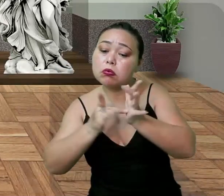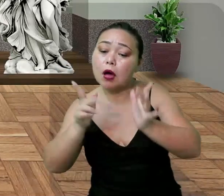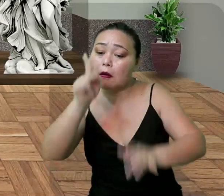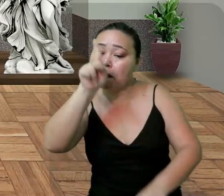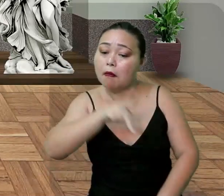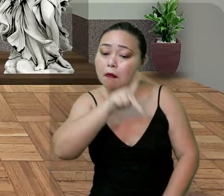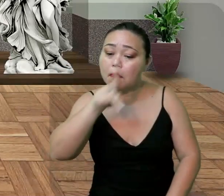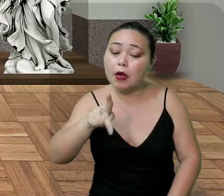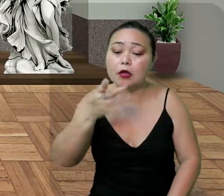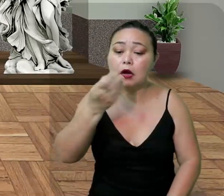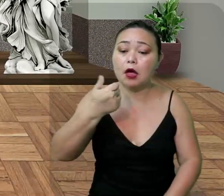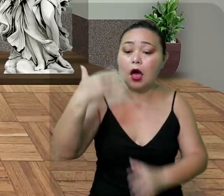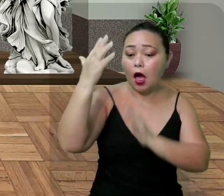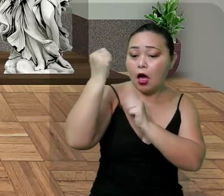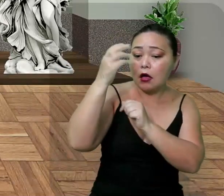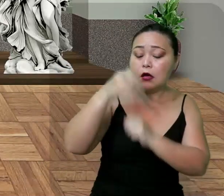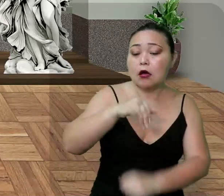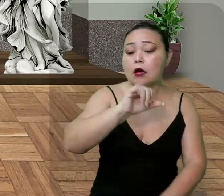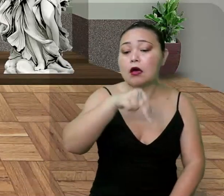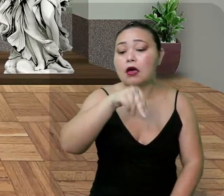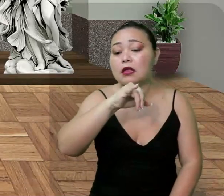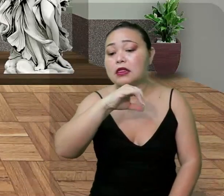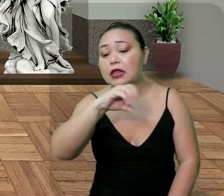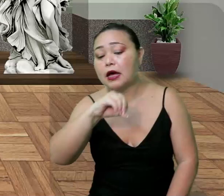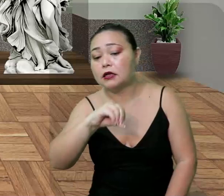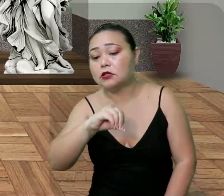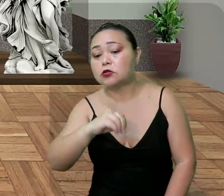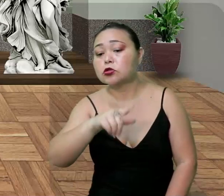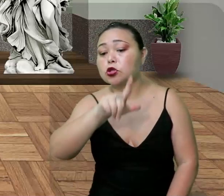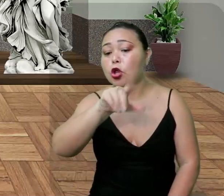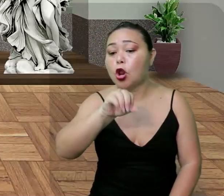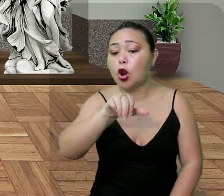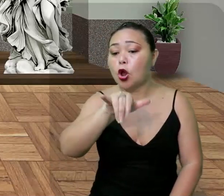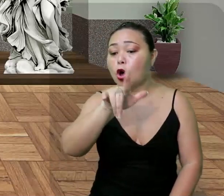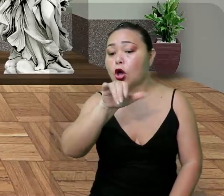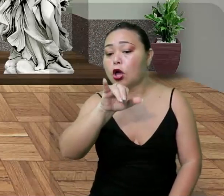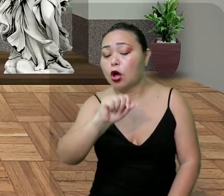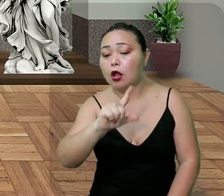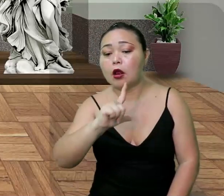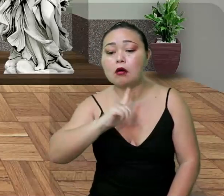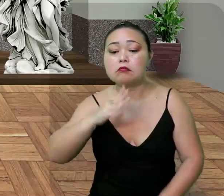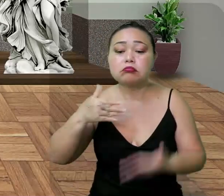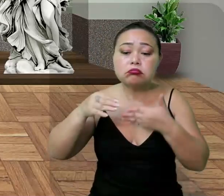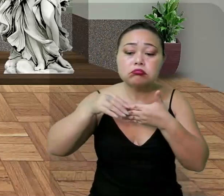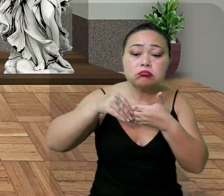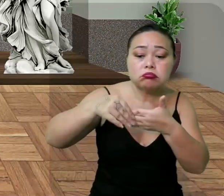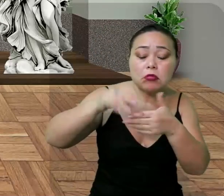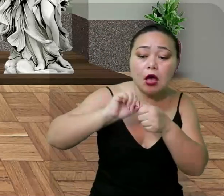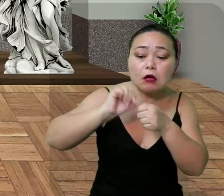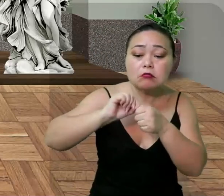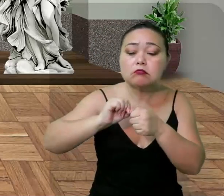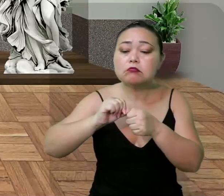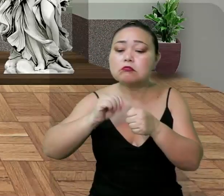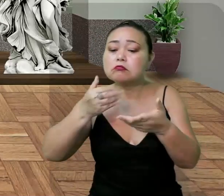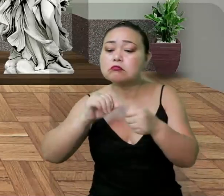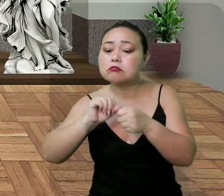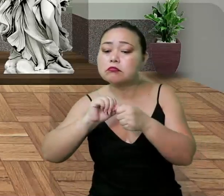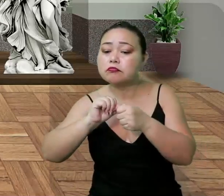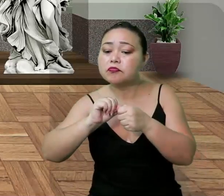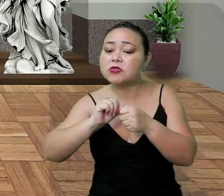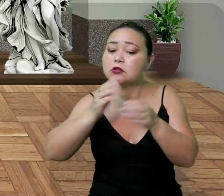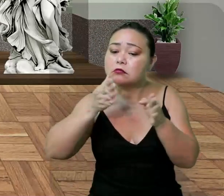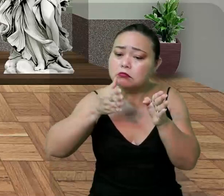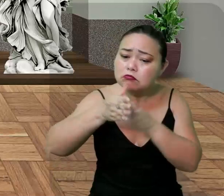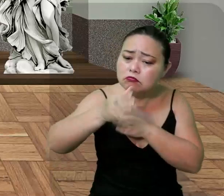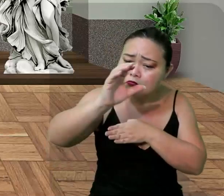padre espanhol Inácio de Loyola. É ele que comanda a Companhia de Jesus e aqui irá catequizar